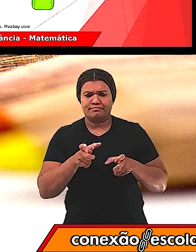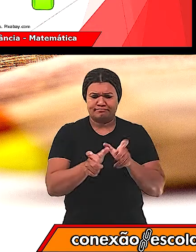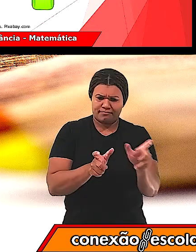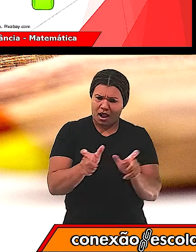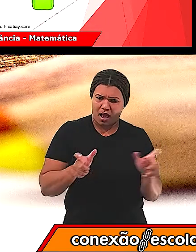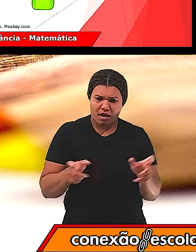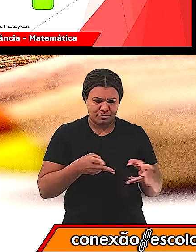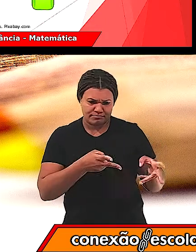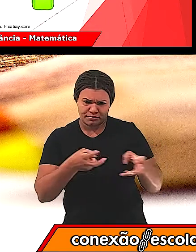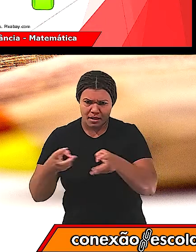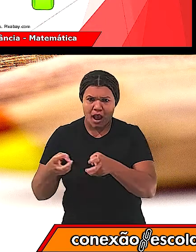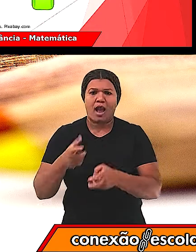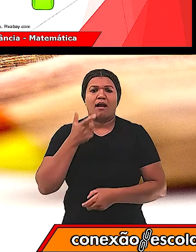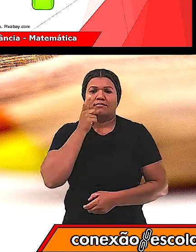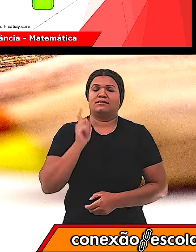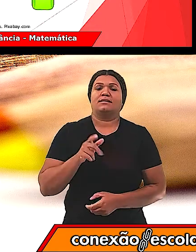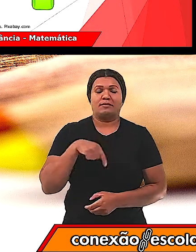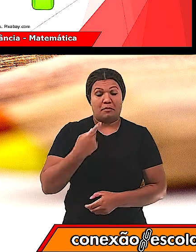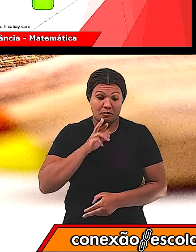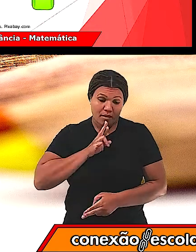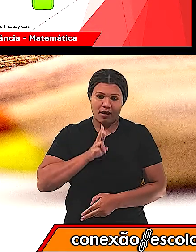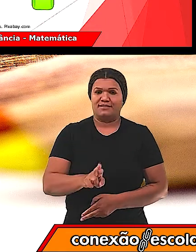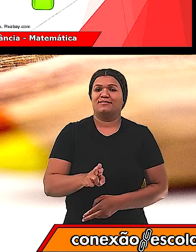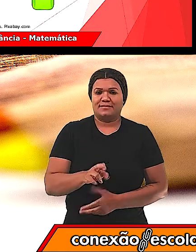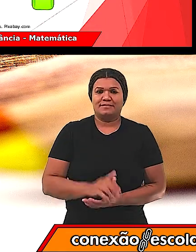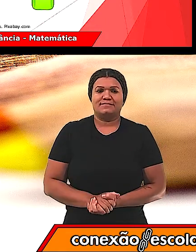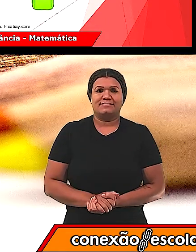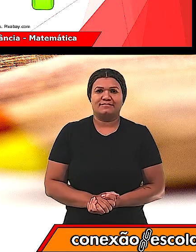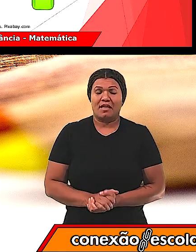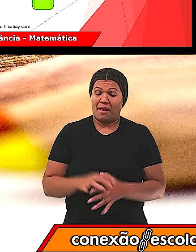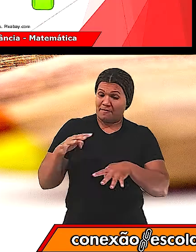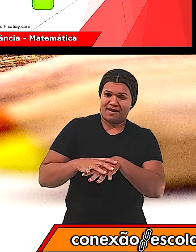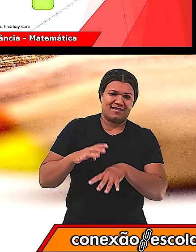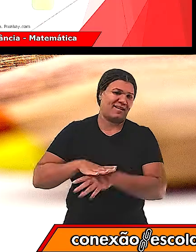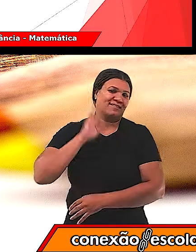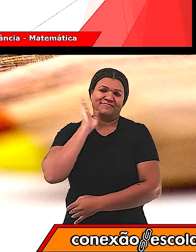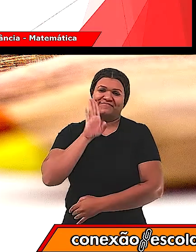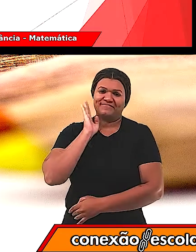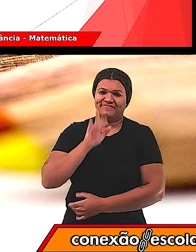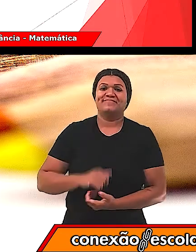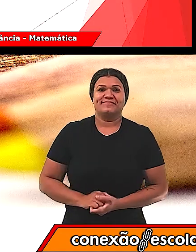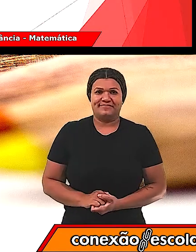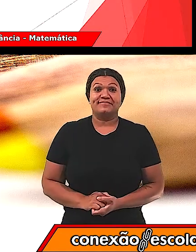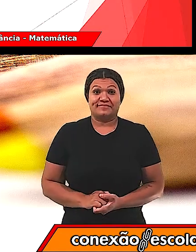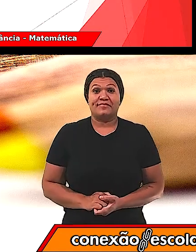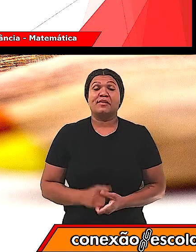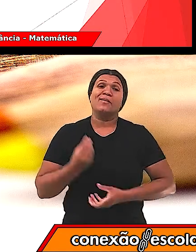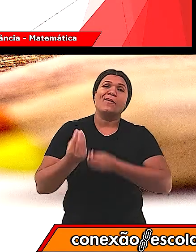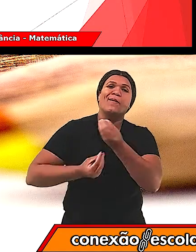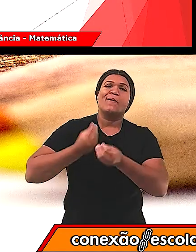palavras, interpretar e responder. Matemática é muito bom. Como